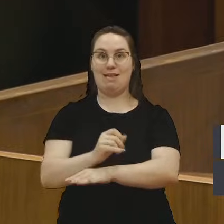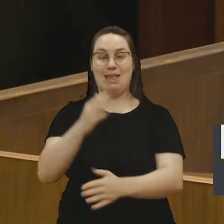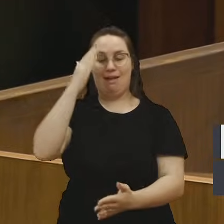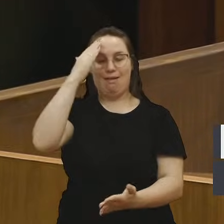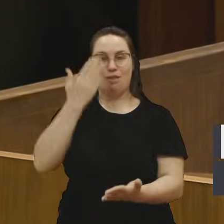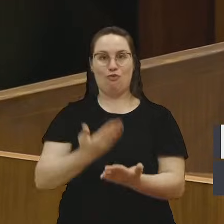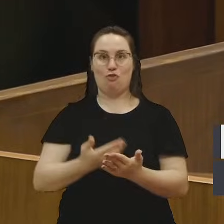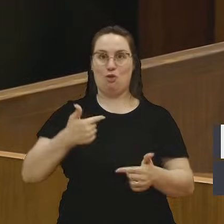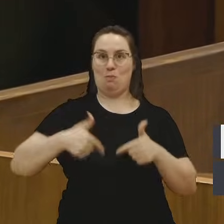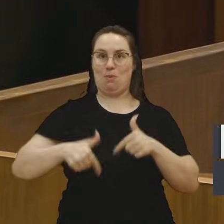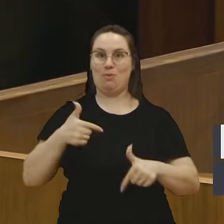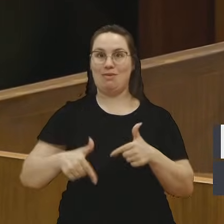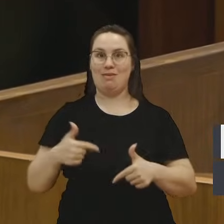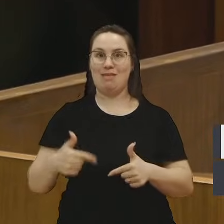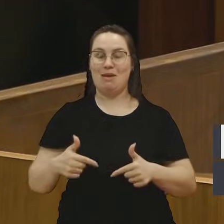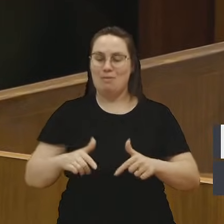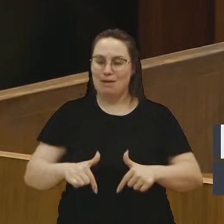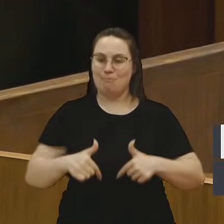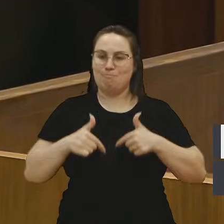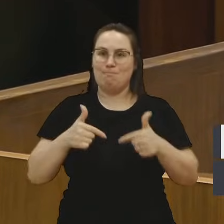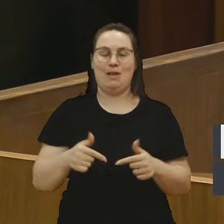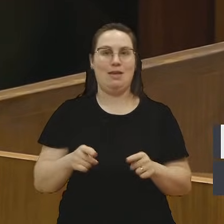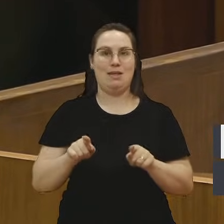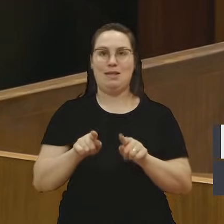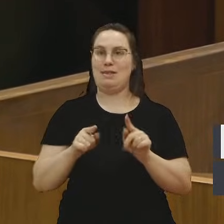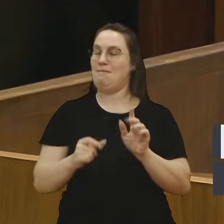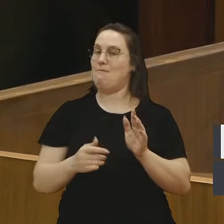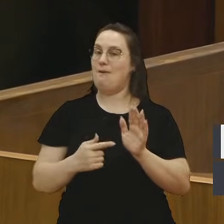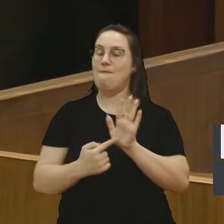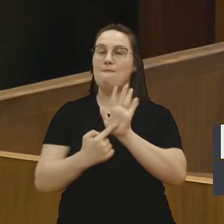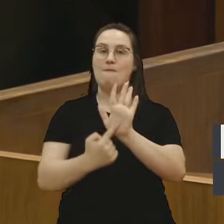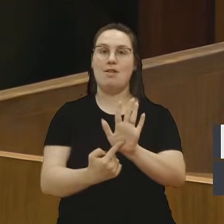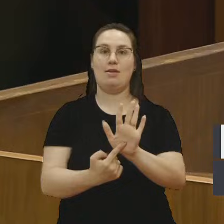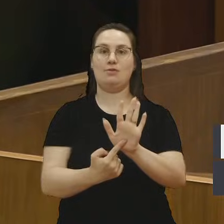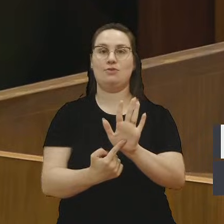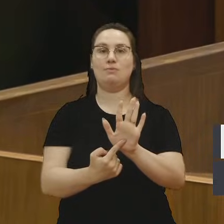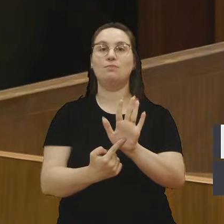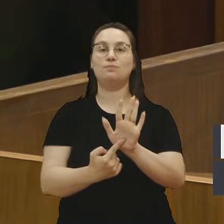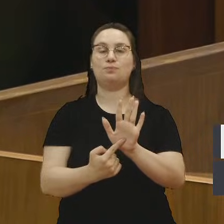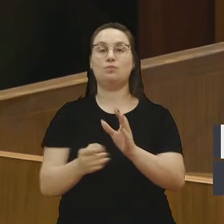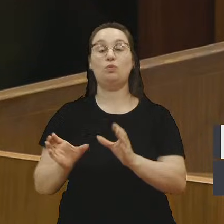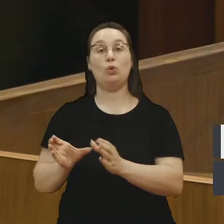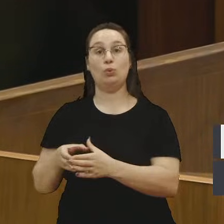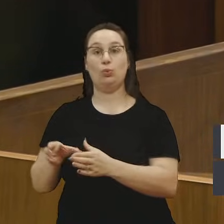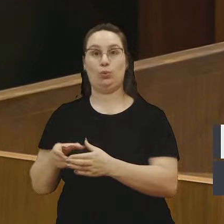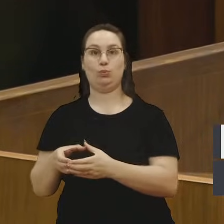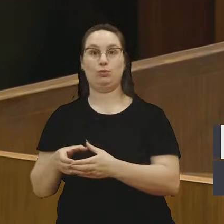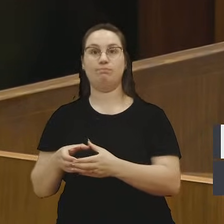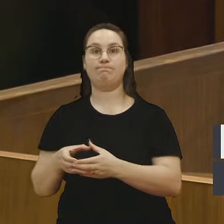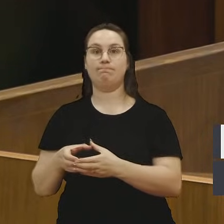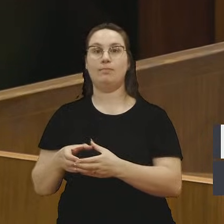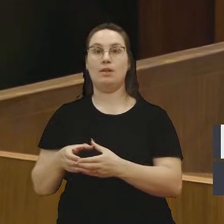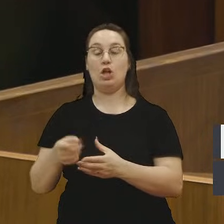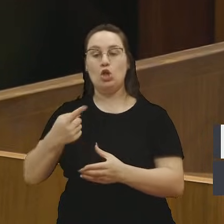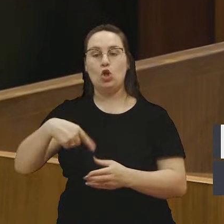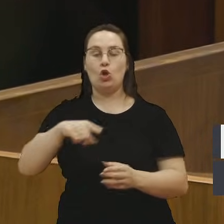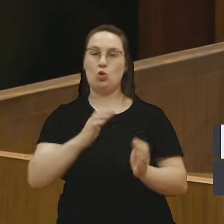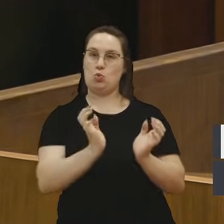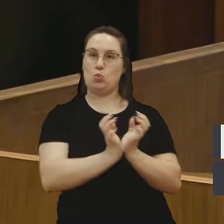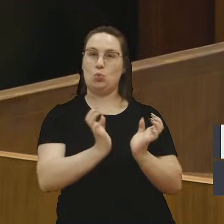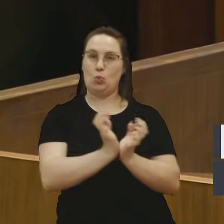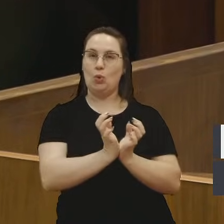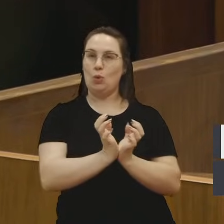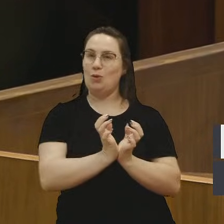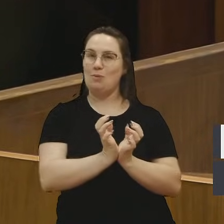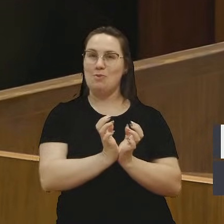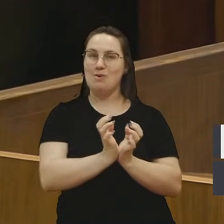e no empenho diante do CMD. Esse time, nós, CMD, esse time que não